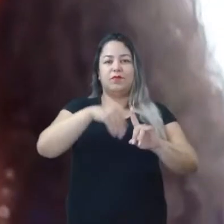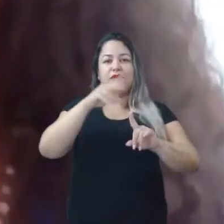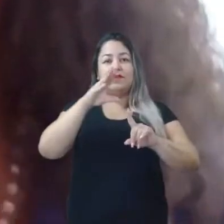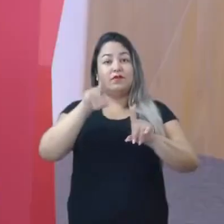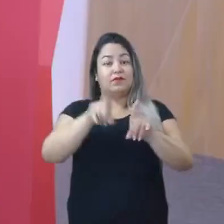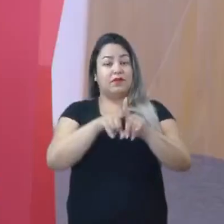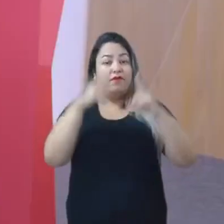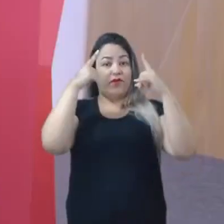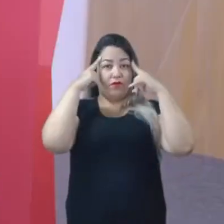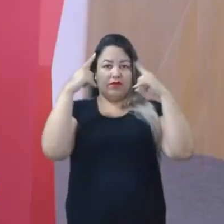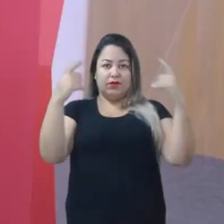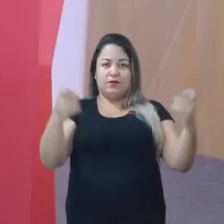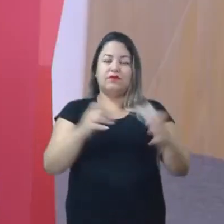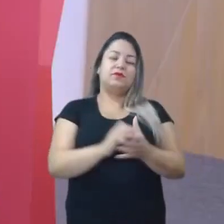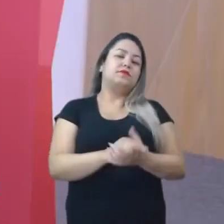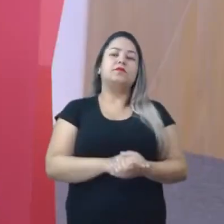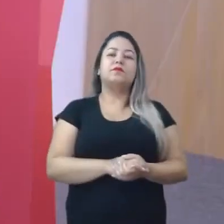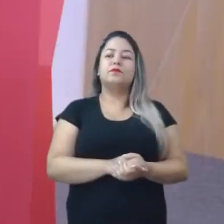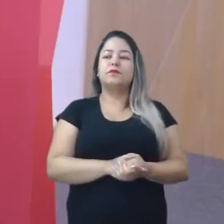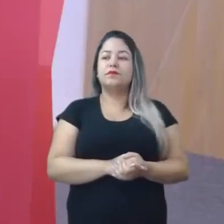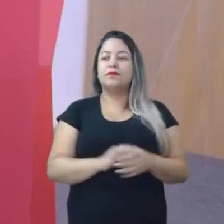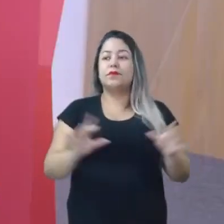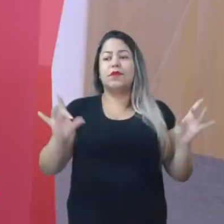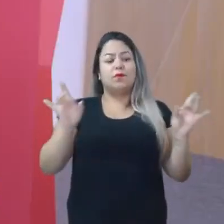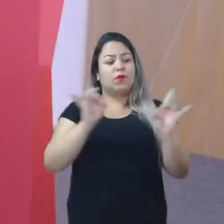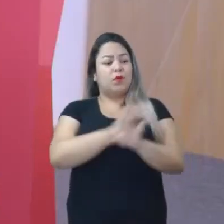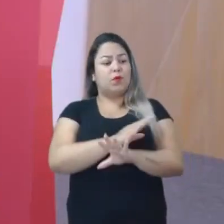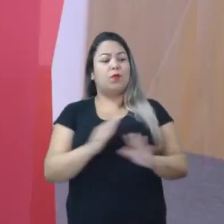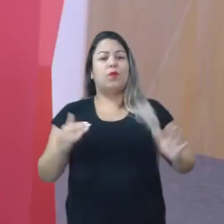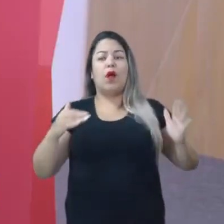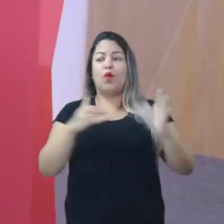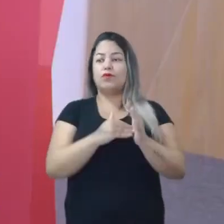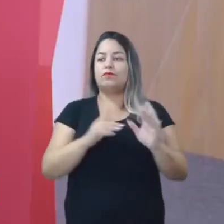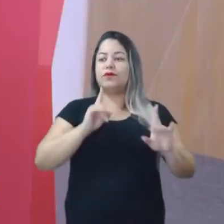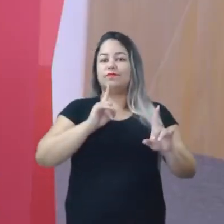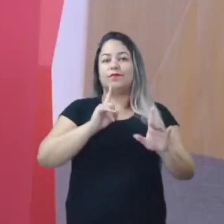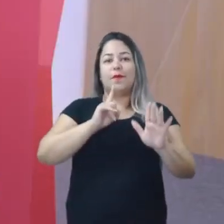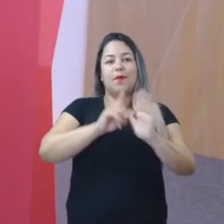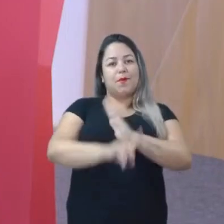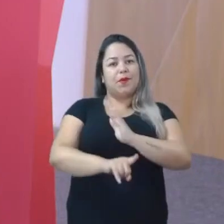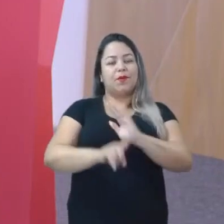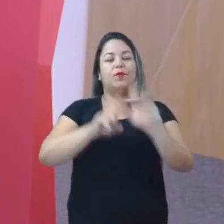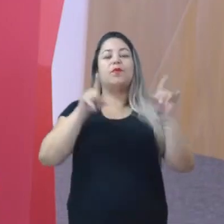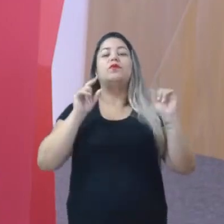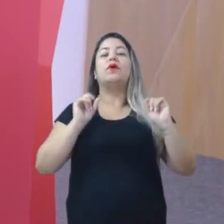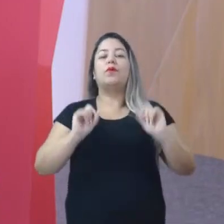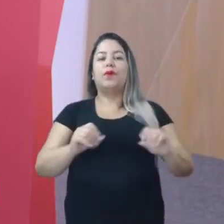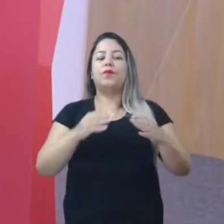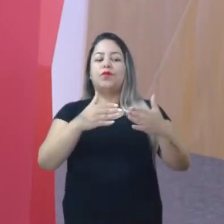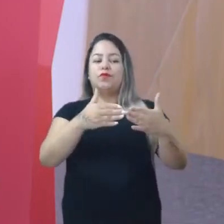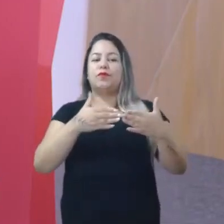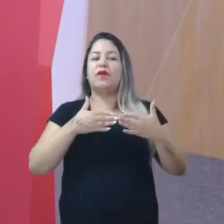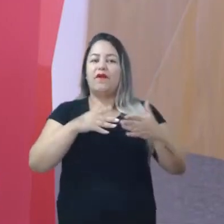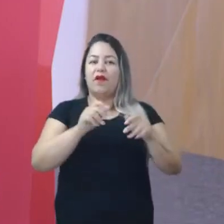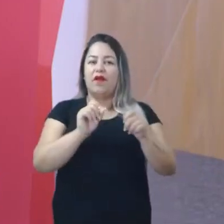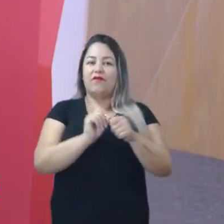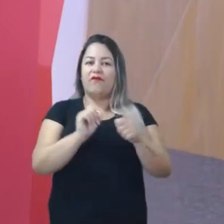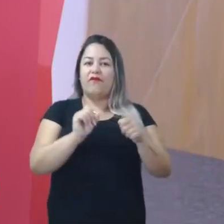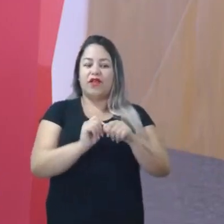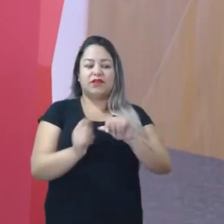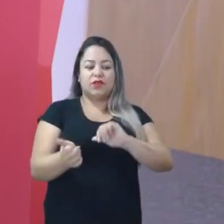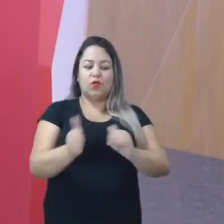violência. Janaína, para finalizar, uma última pergunta, então, eu queria te pedir para você fazer um